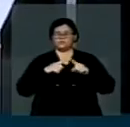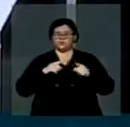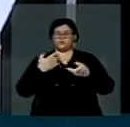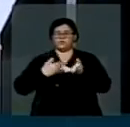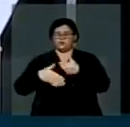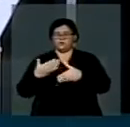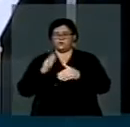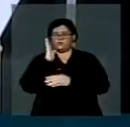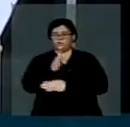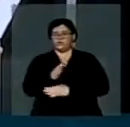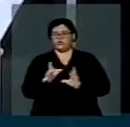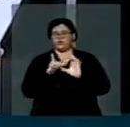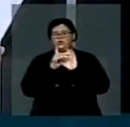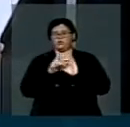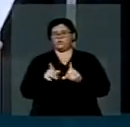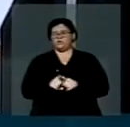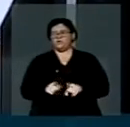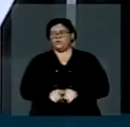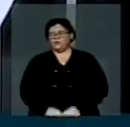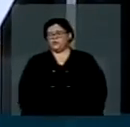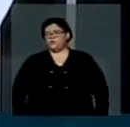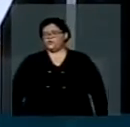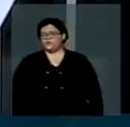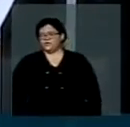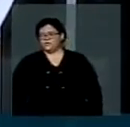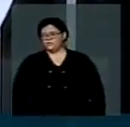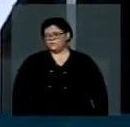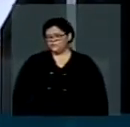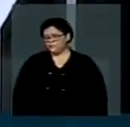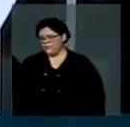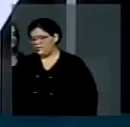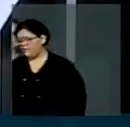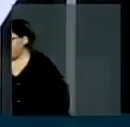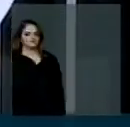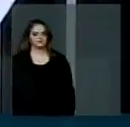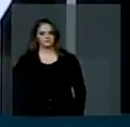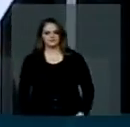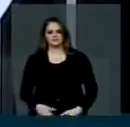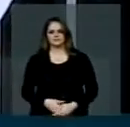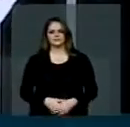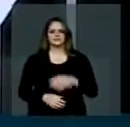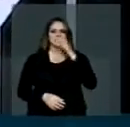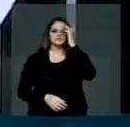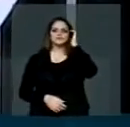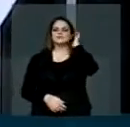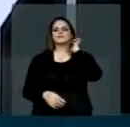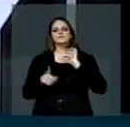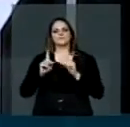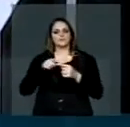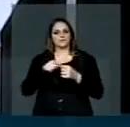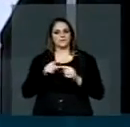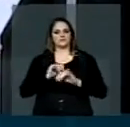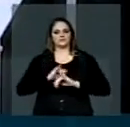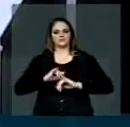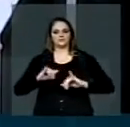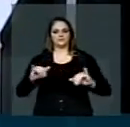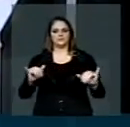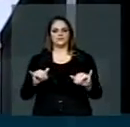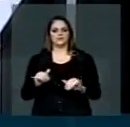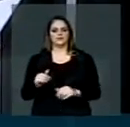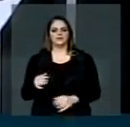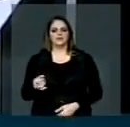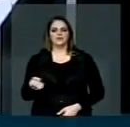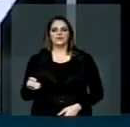com a instituição e também com grupos estaduais e municipais, com o objetivo de articular e divulgar práticas de disseminação de